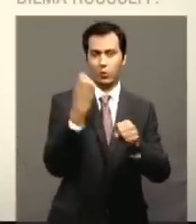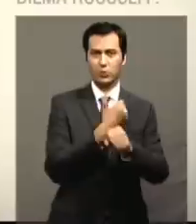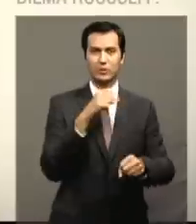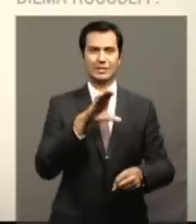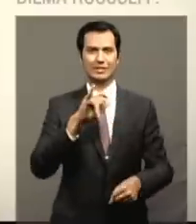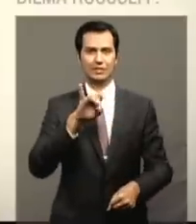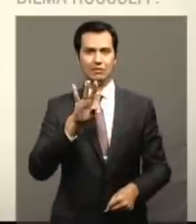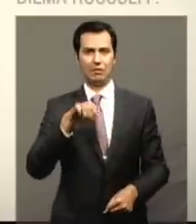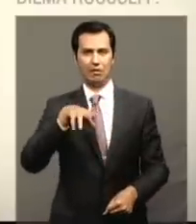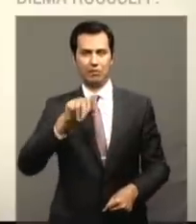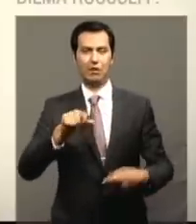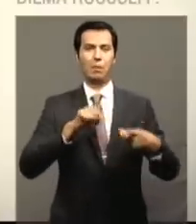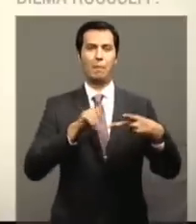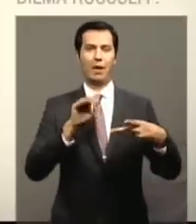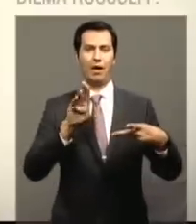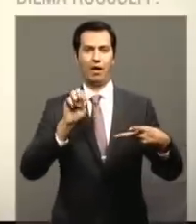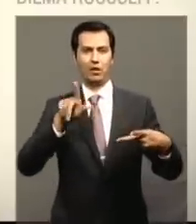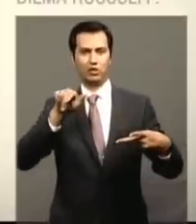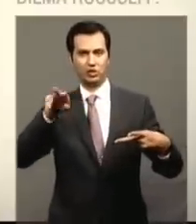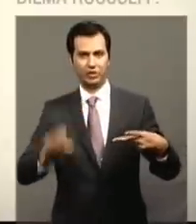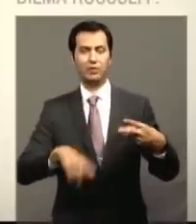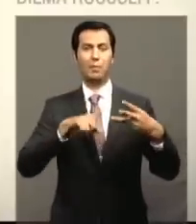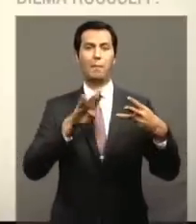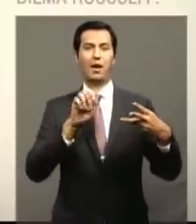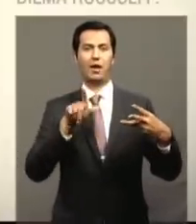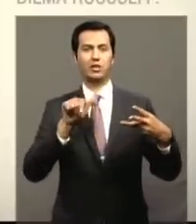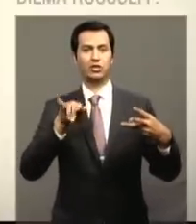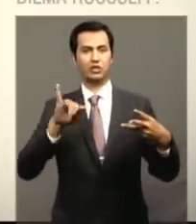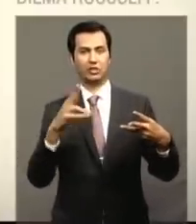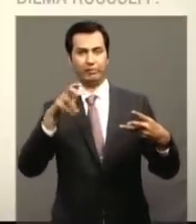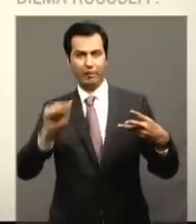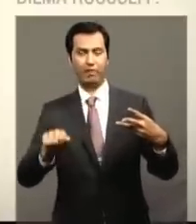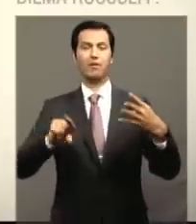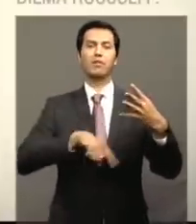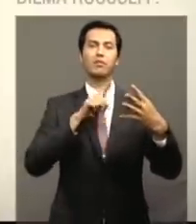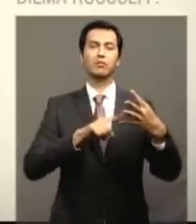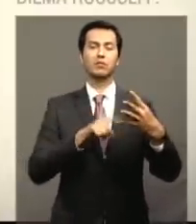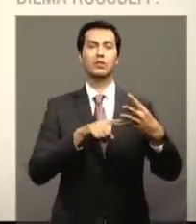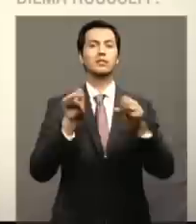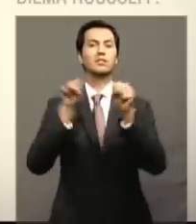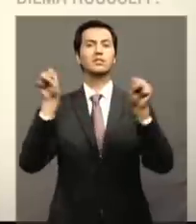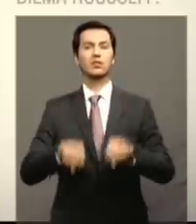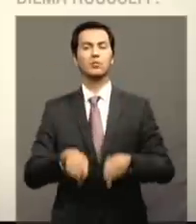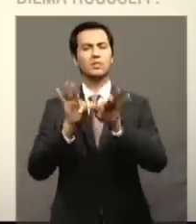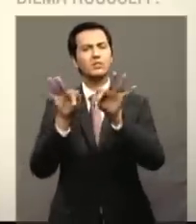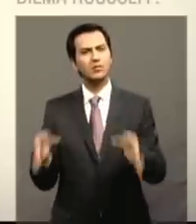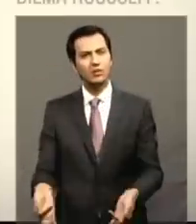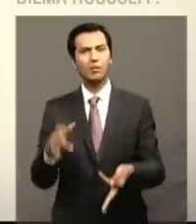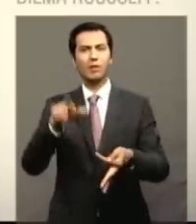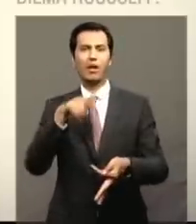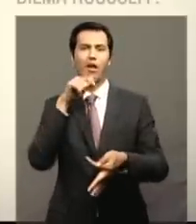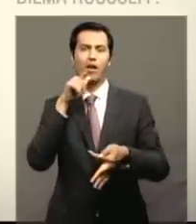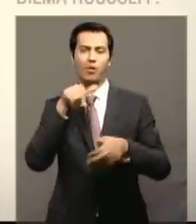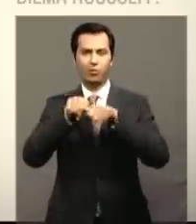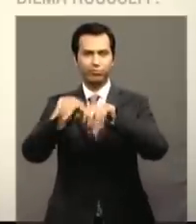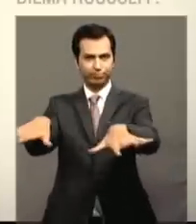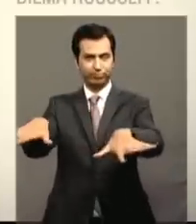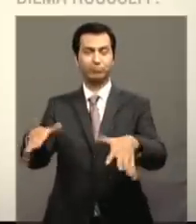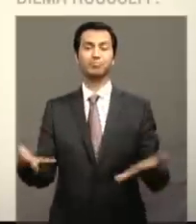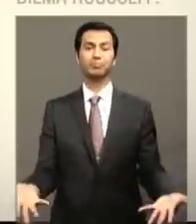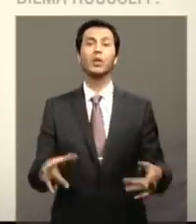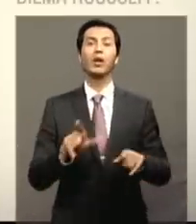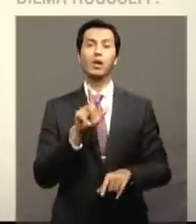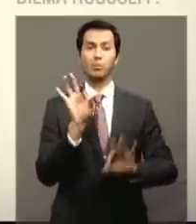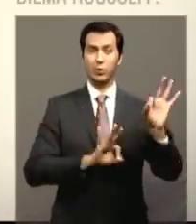cisternas barragens barraginhas e sistemas simplificados de irrigação o Água para